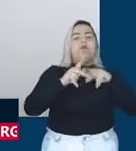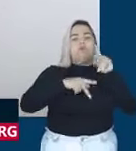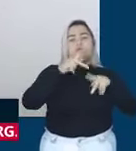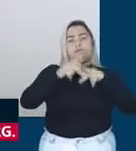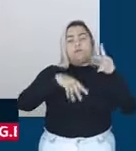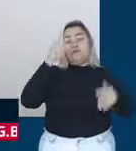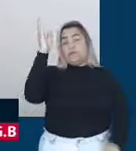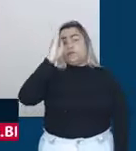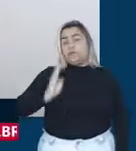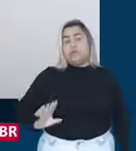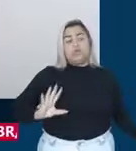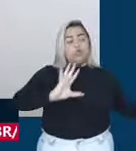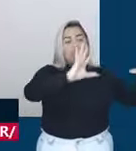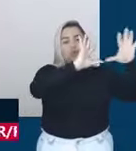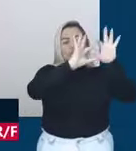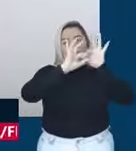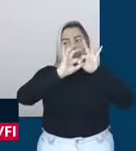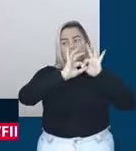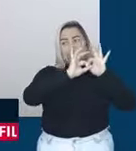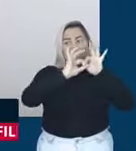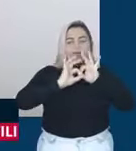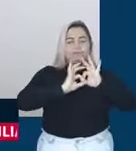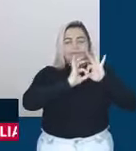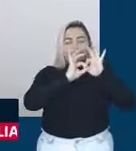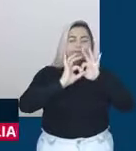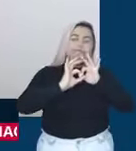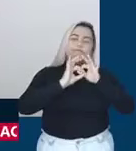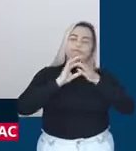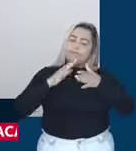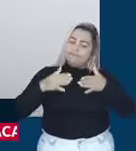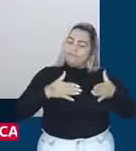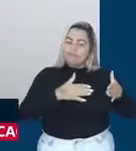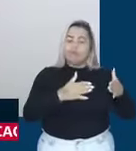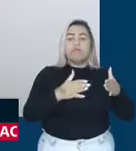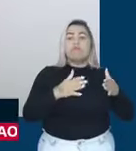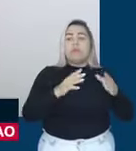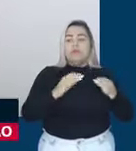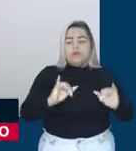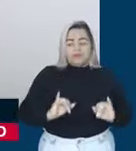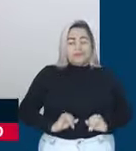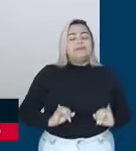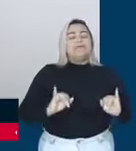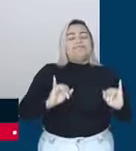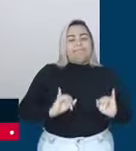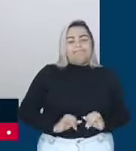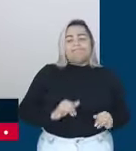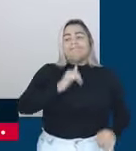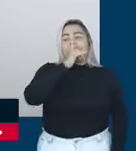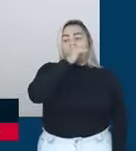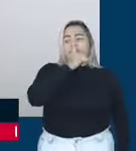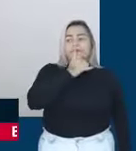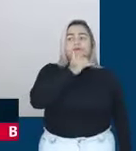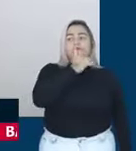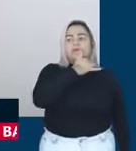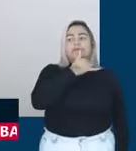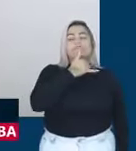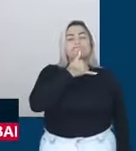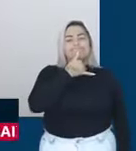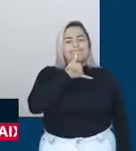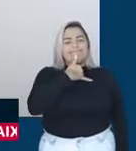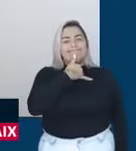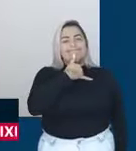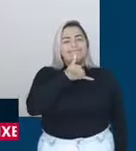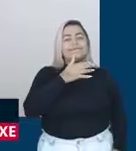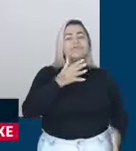que une a todos nós nessa caminhada longa, pode ser sofrida, muitas vezes triste, mas muitas